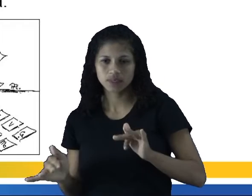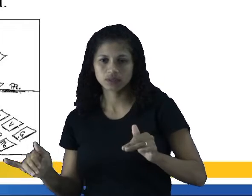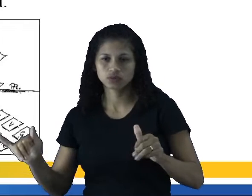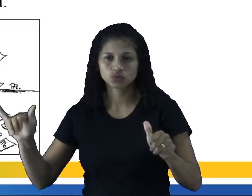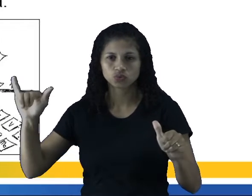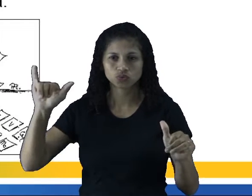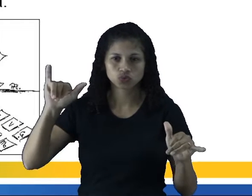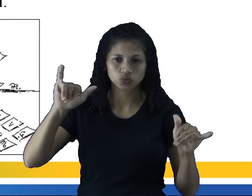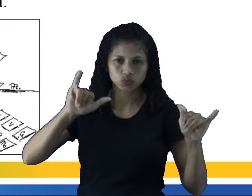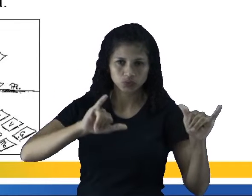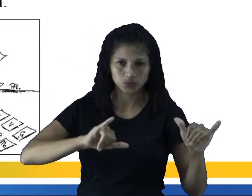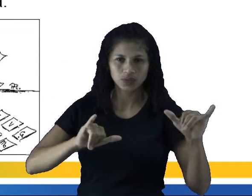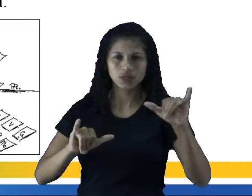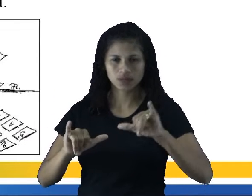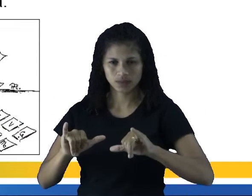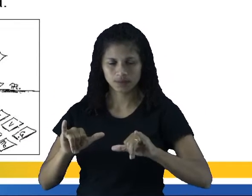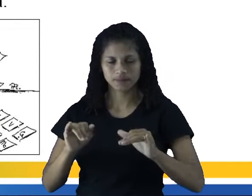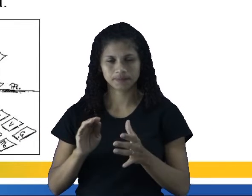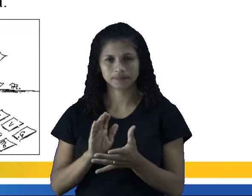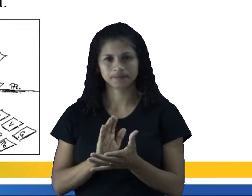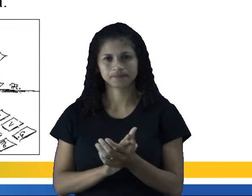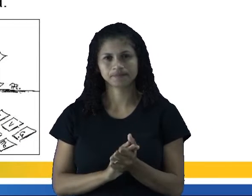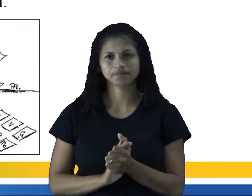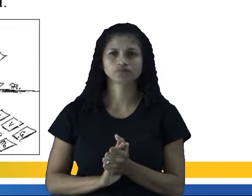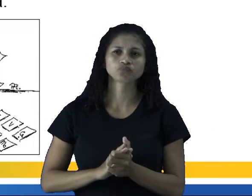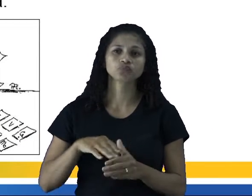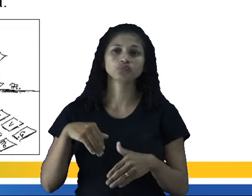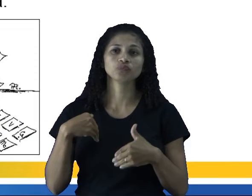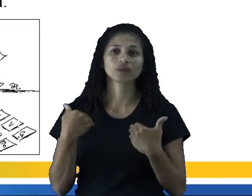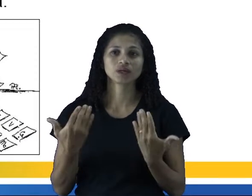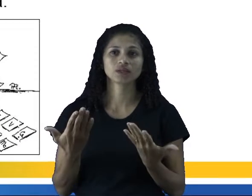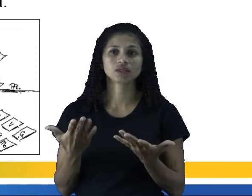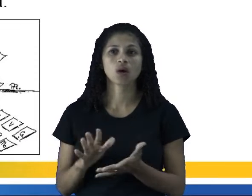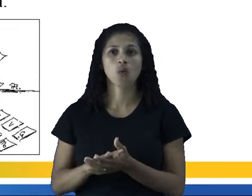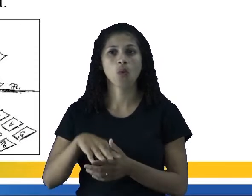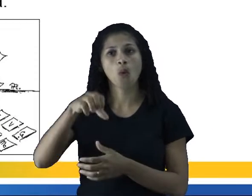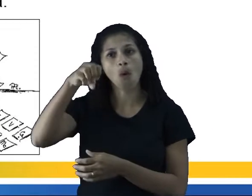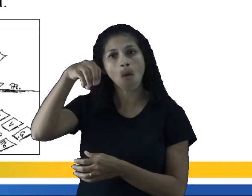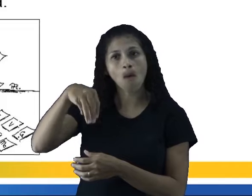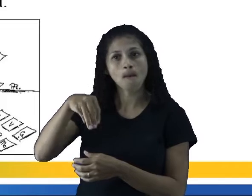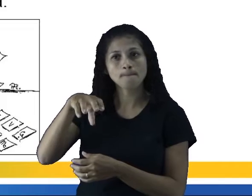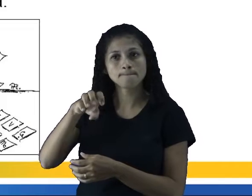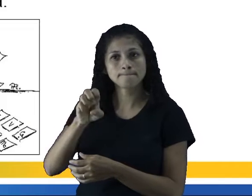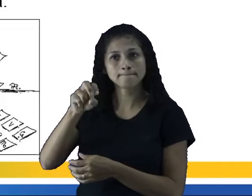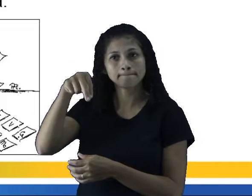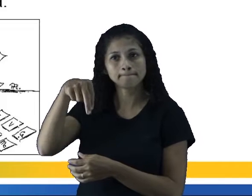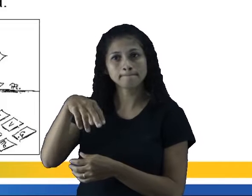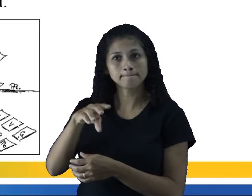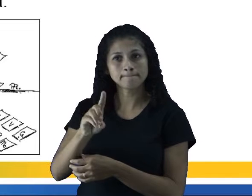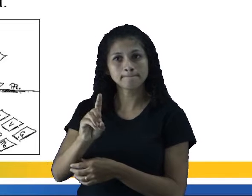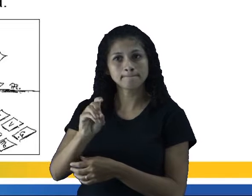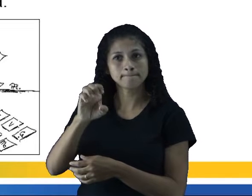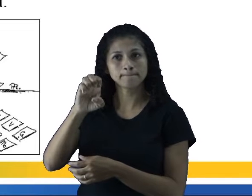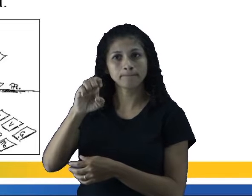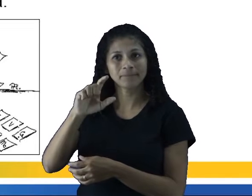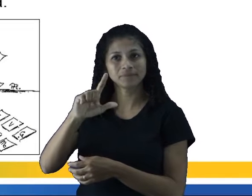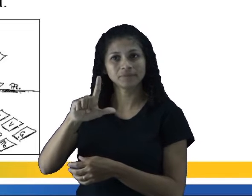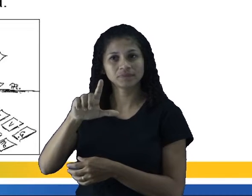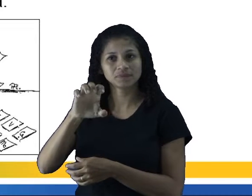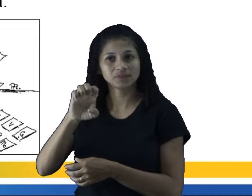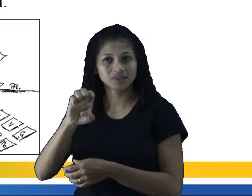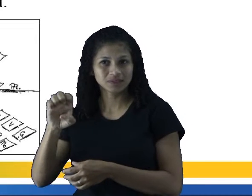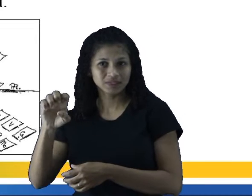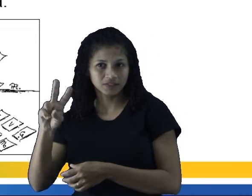estudo. Então, o Mendeleev, lá em 1869, ele criou uma carta para cada um dos elementos, né? Na época, a gente já